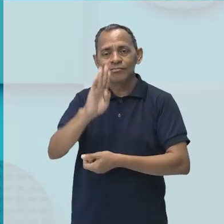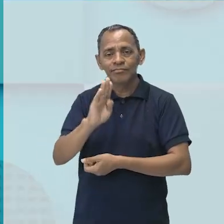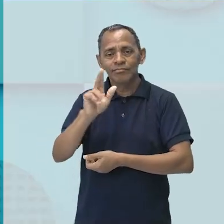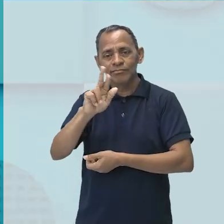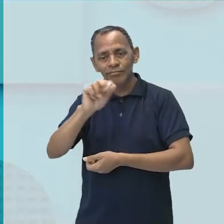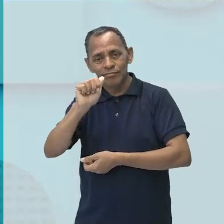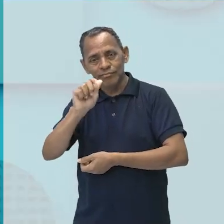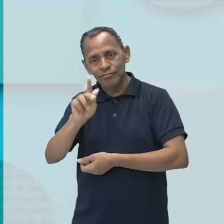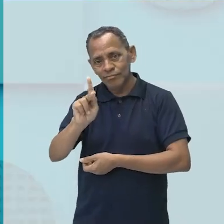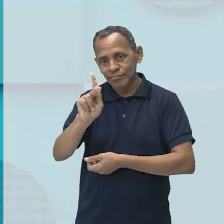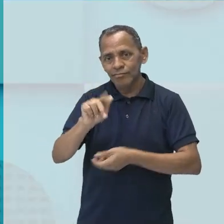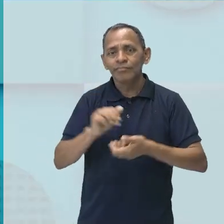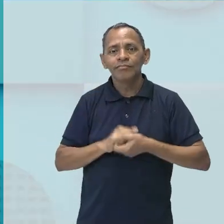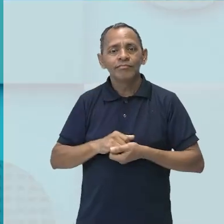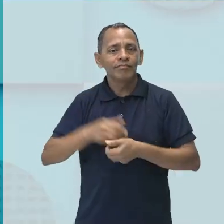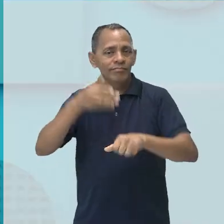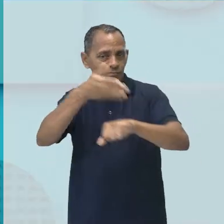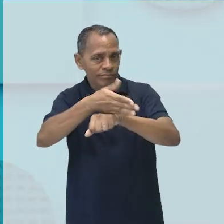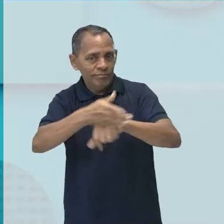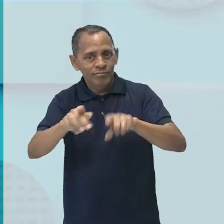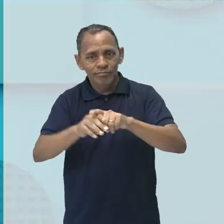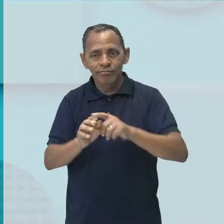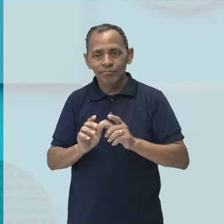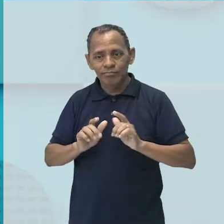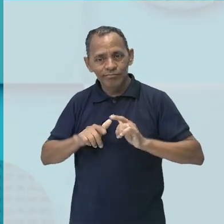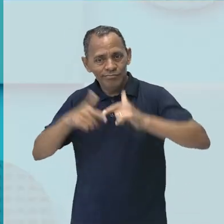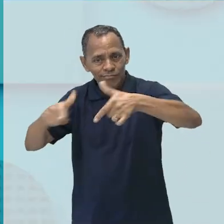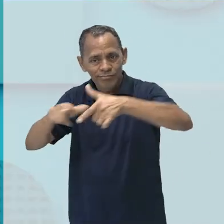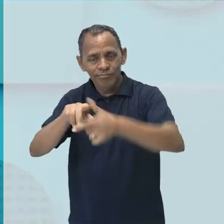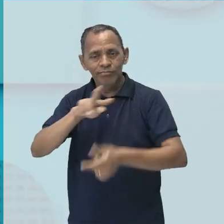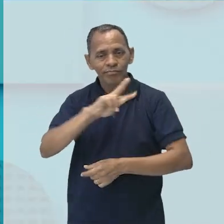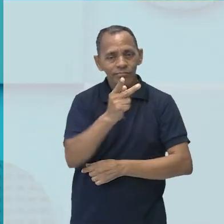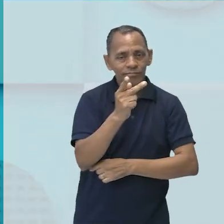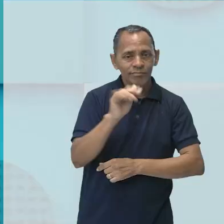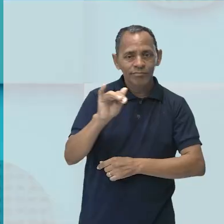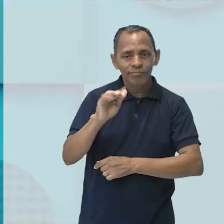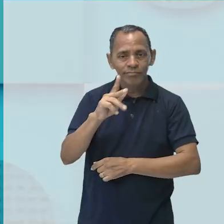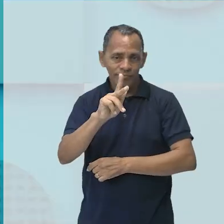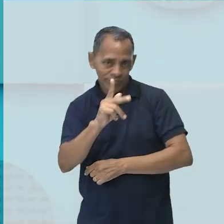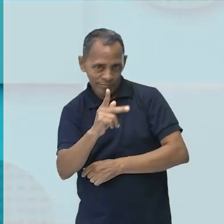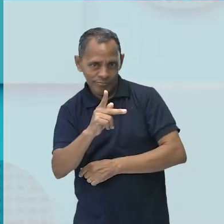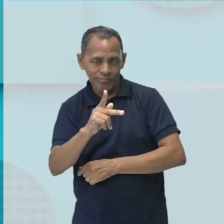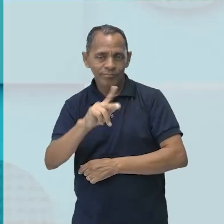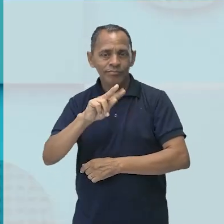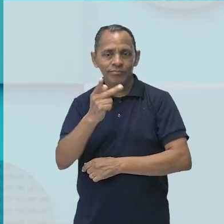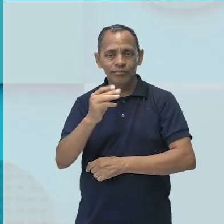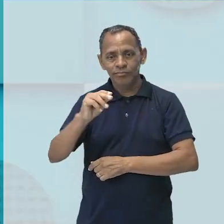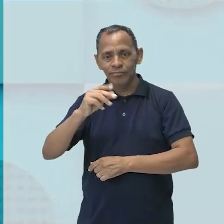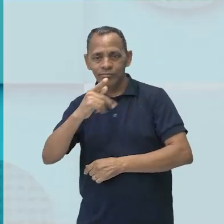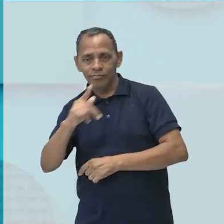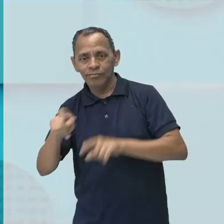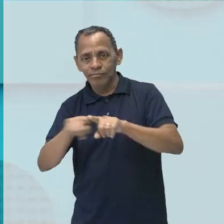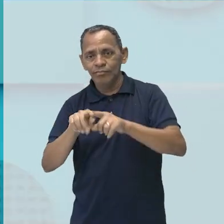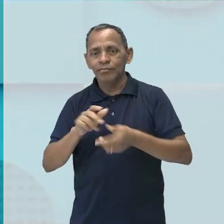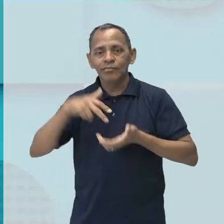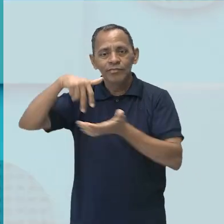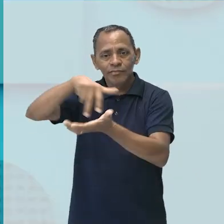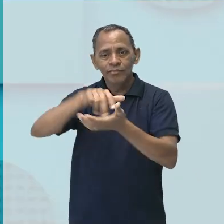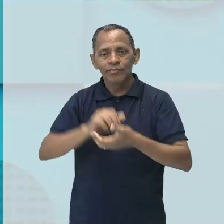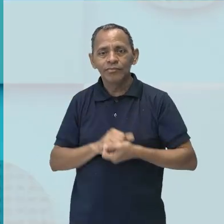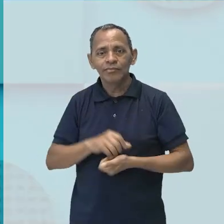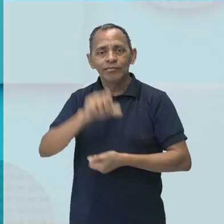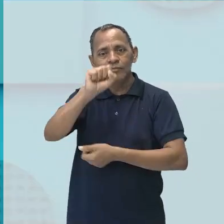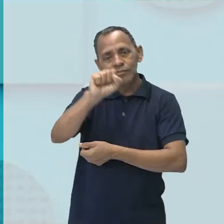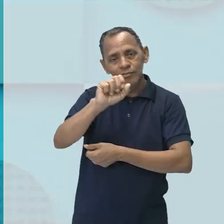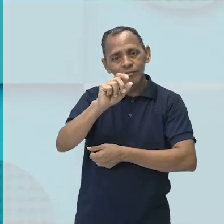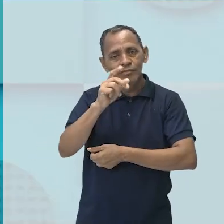faz parte desse movimento chamado hip hop. Bem, além da dança, né, que é street dance, ou seja, dança de